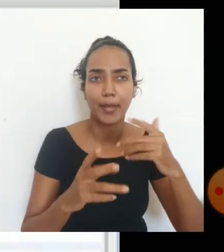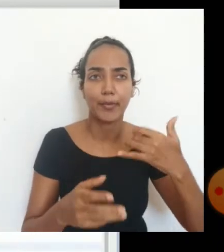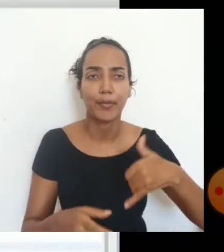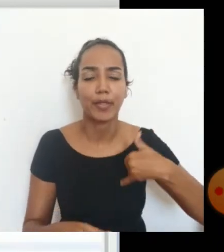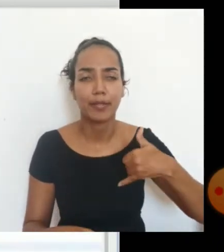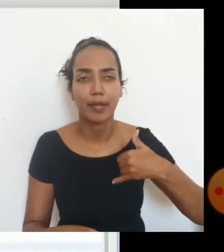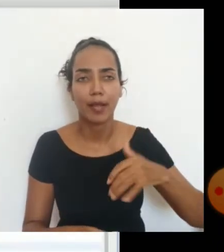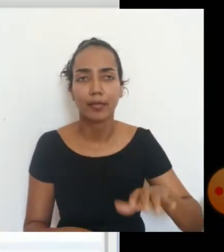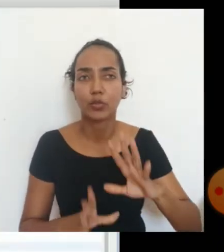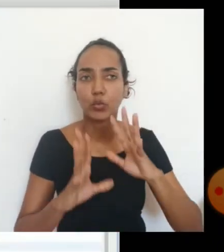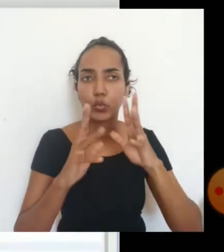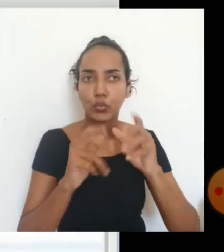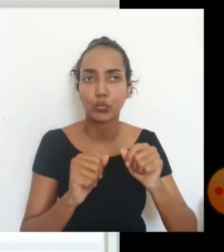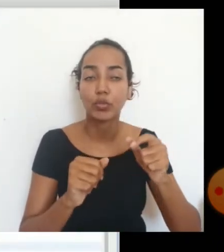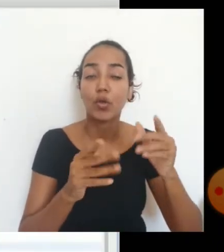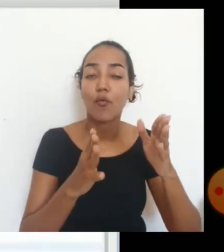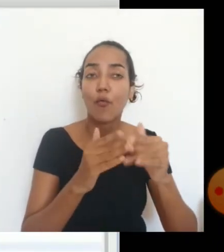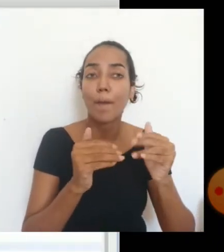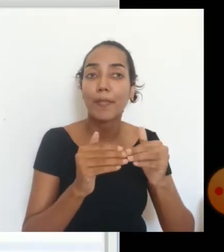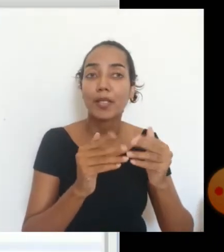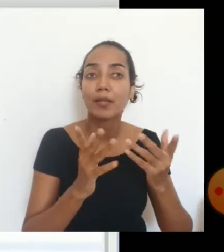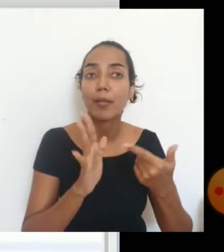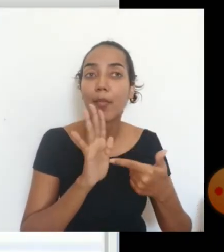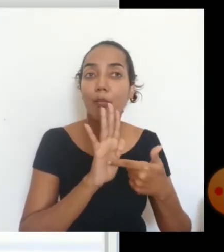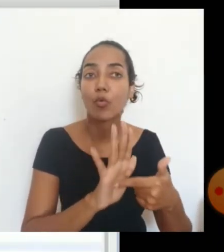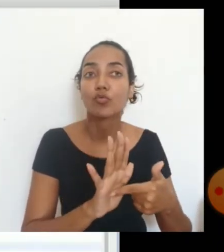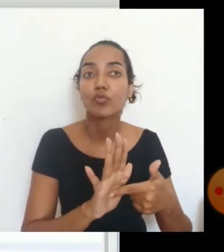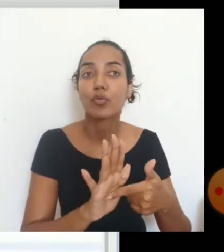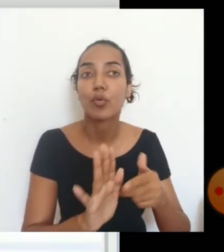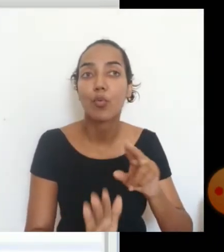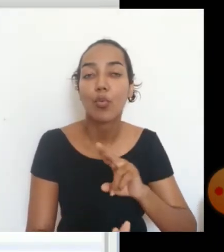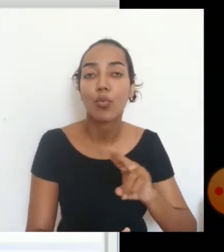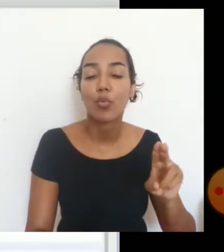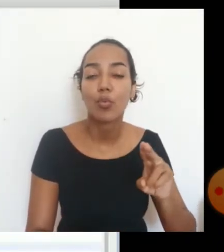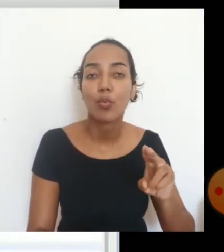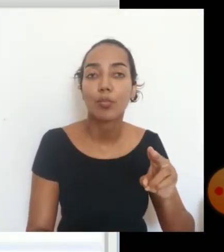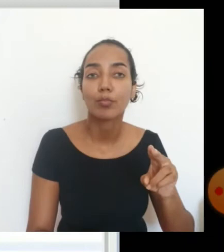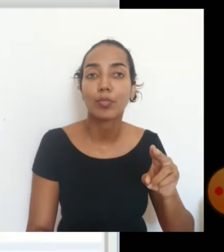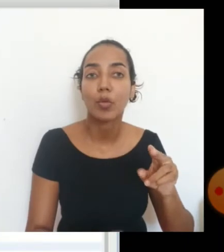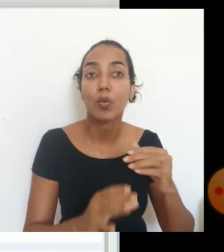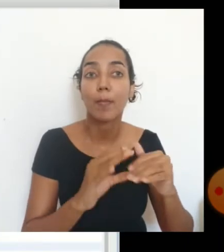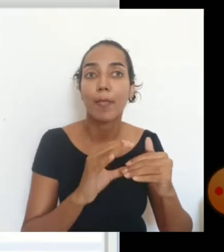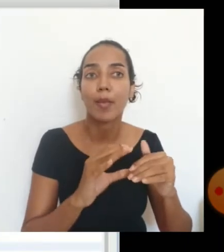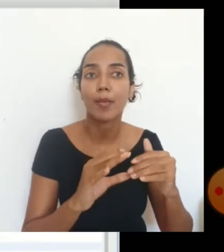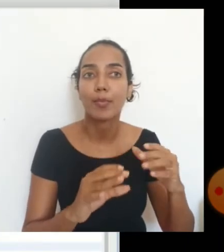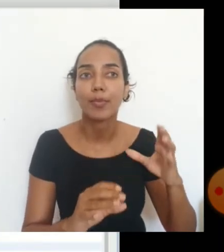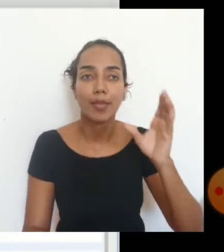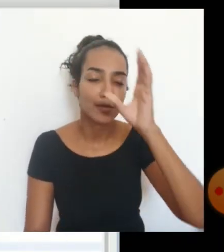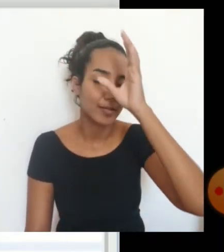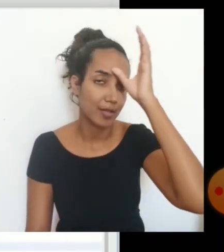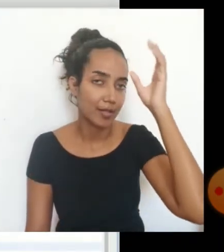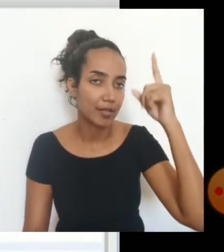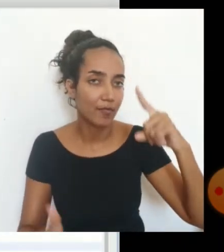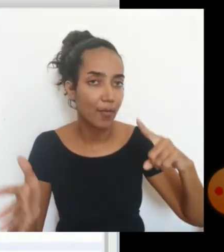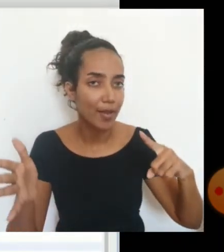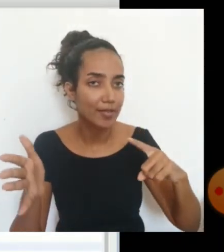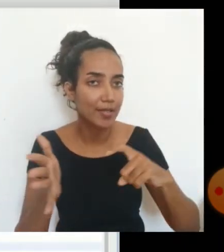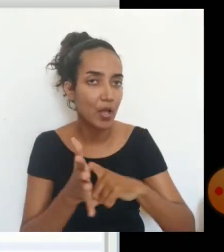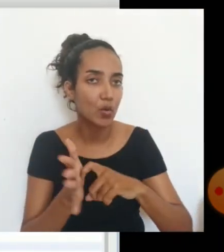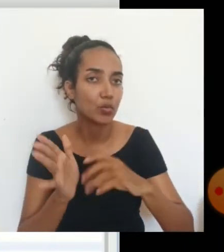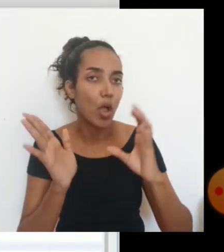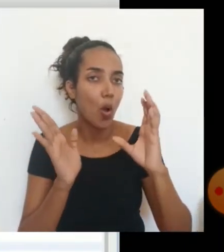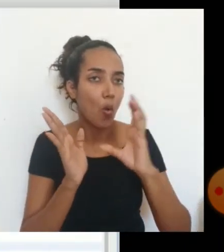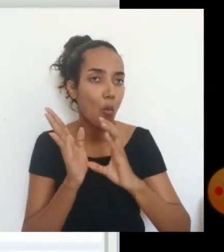esse código para que a gente consiga visualizar se funcionou. Titular, José. Essa